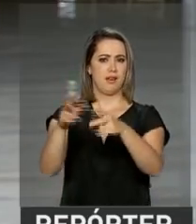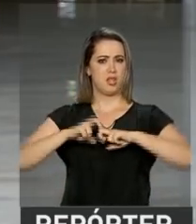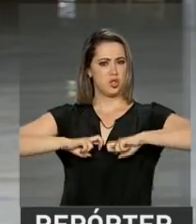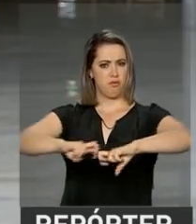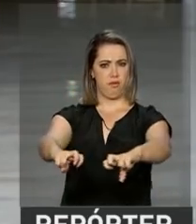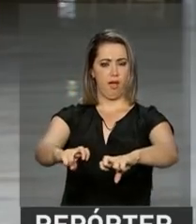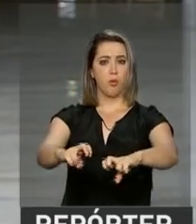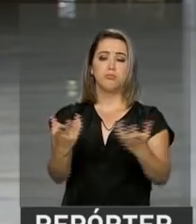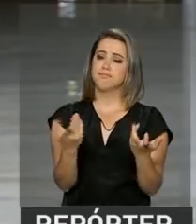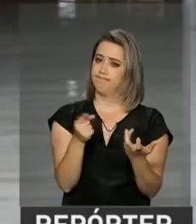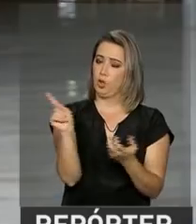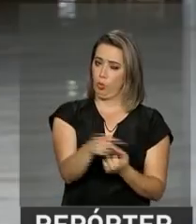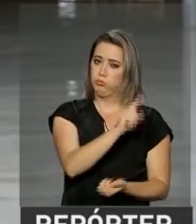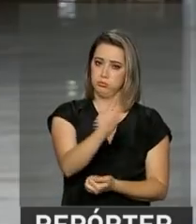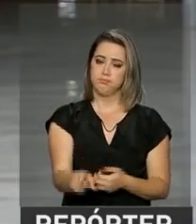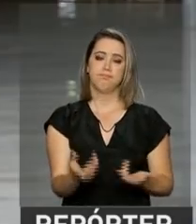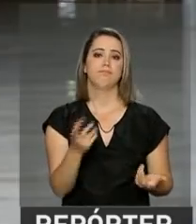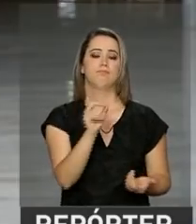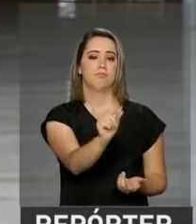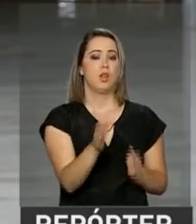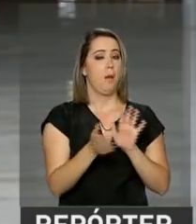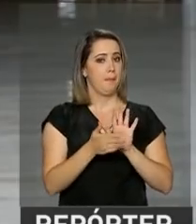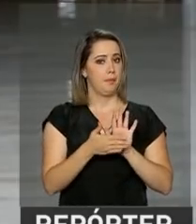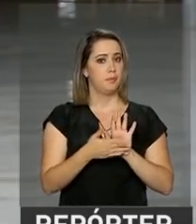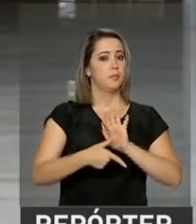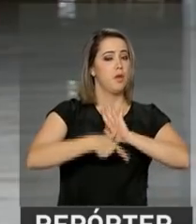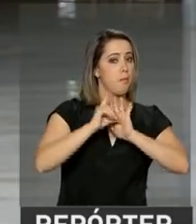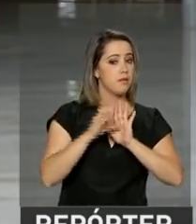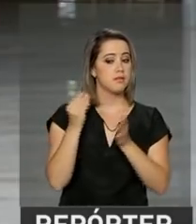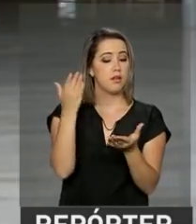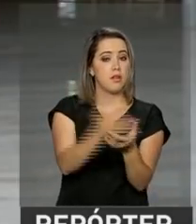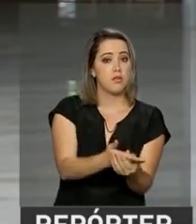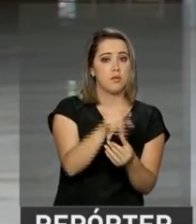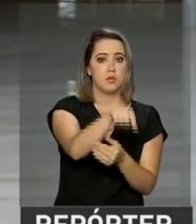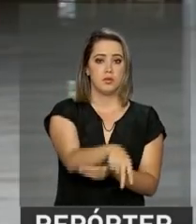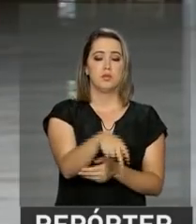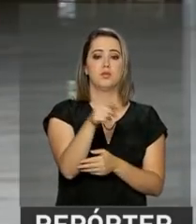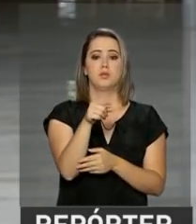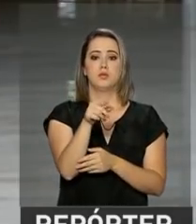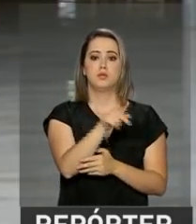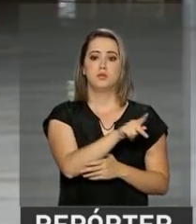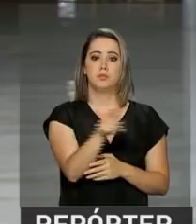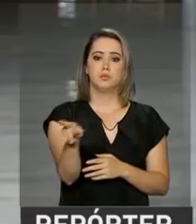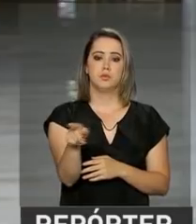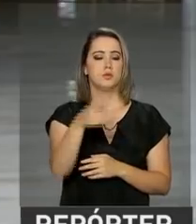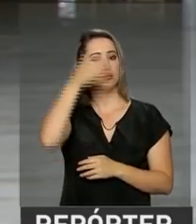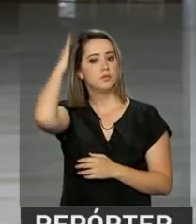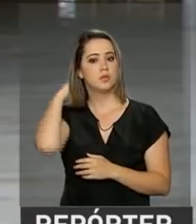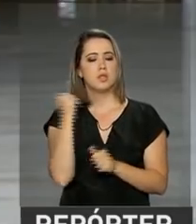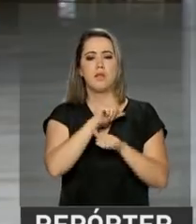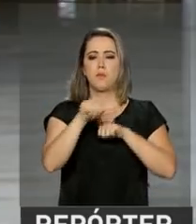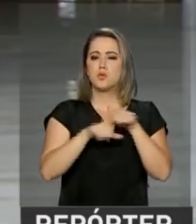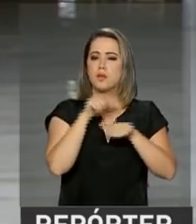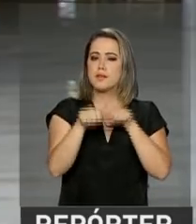ferro paralela à BR-163. A proposta que havia sido enviada pelo presidente ao Poder Legislativo